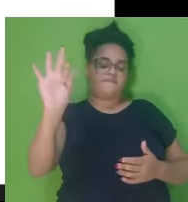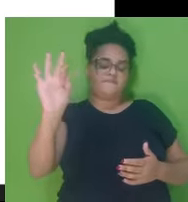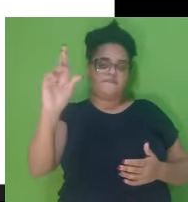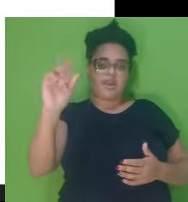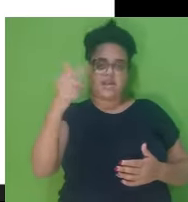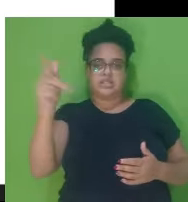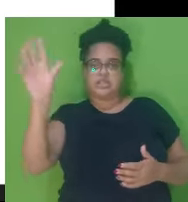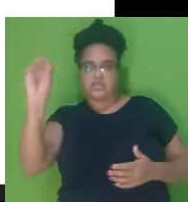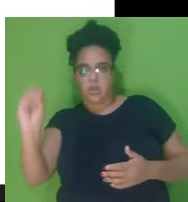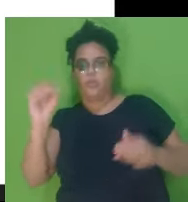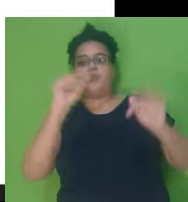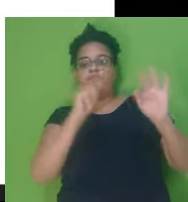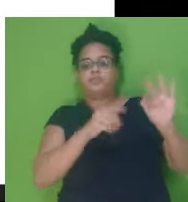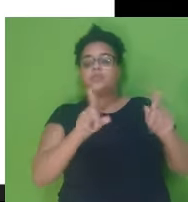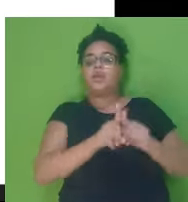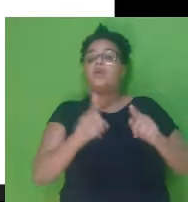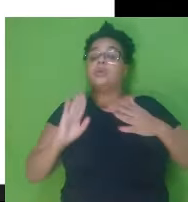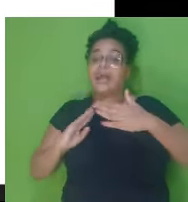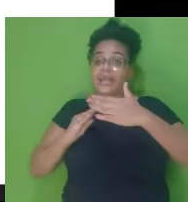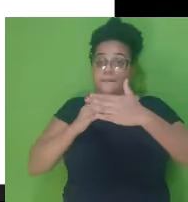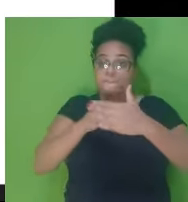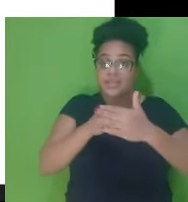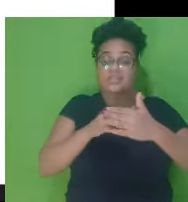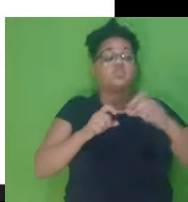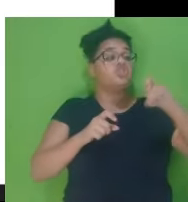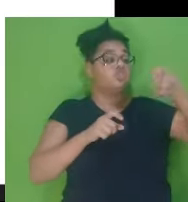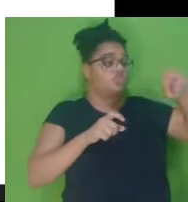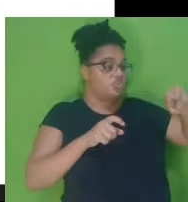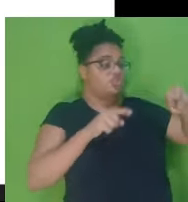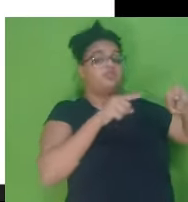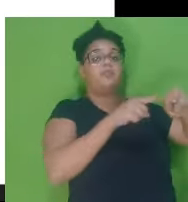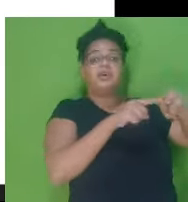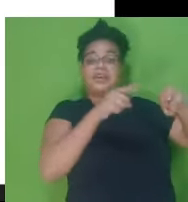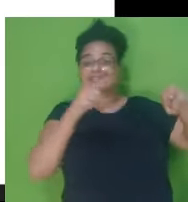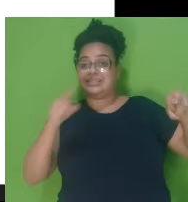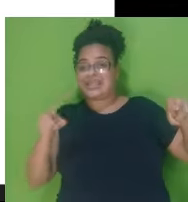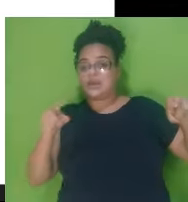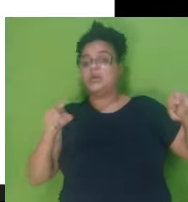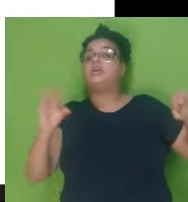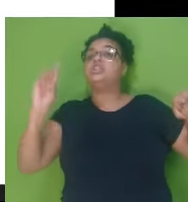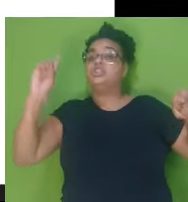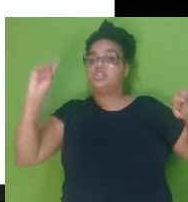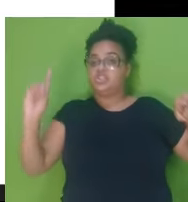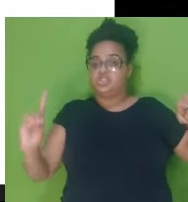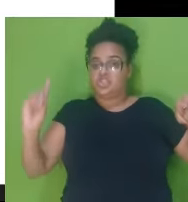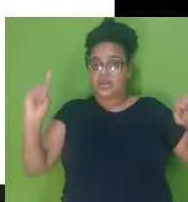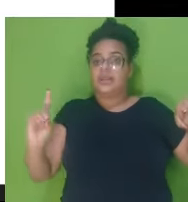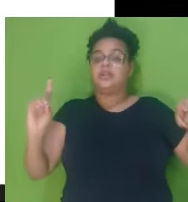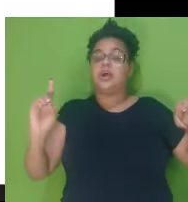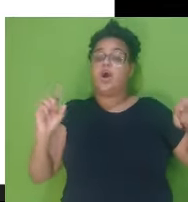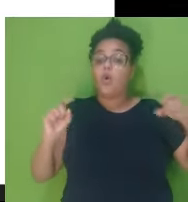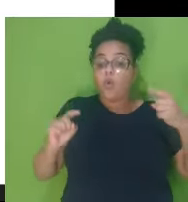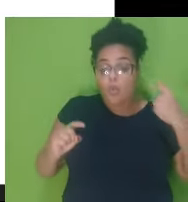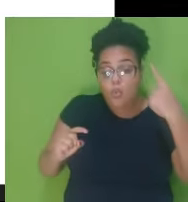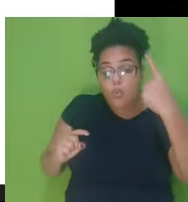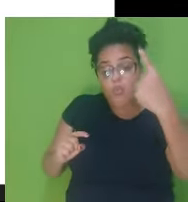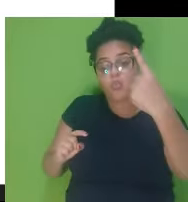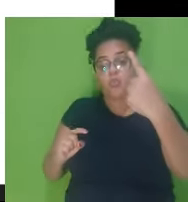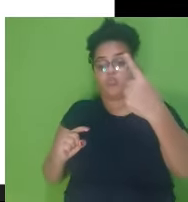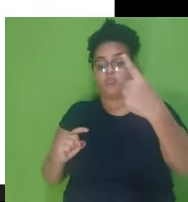Então, no limite de quando x tende a 0 pela direita, o numerador vai tender a cosseno de 0, que é